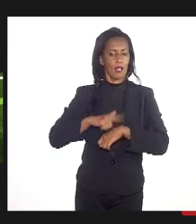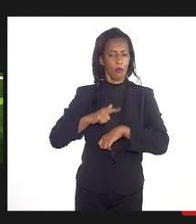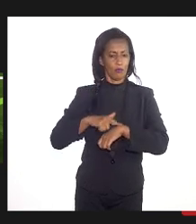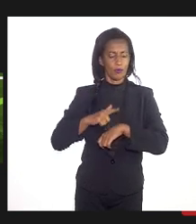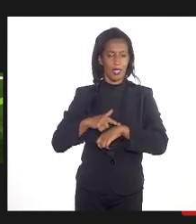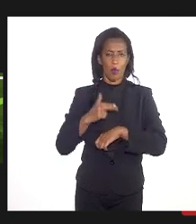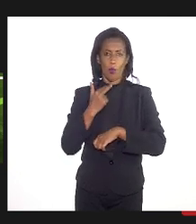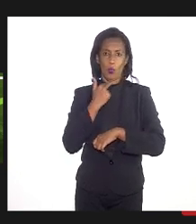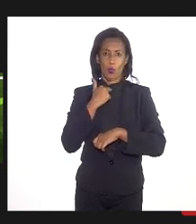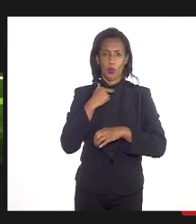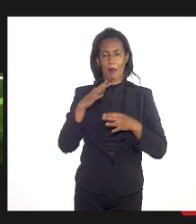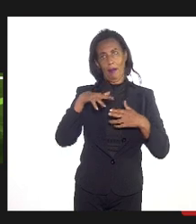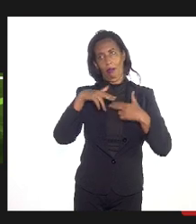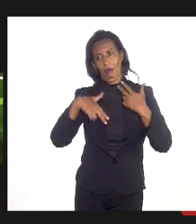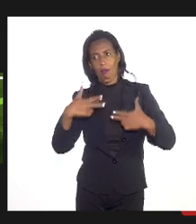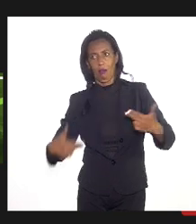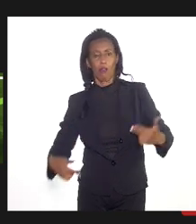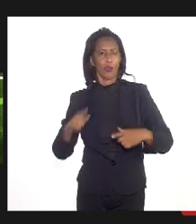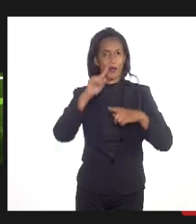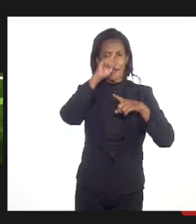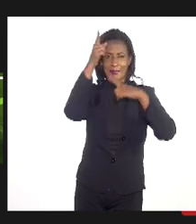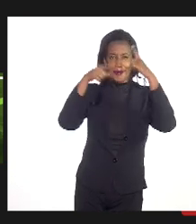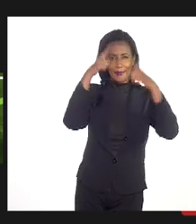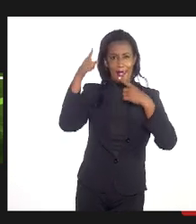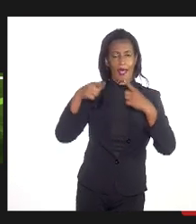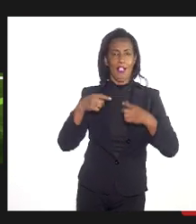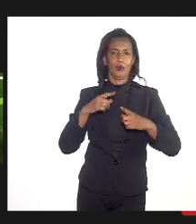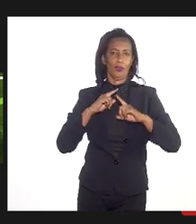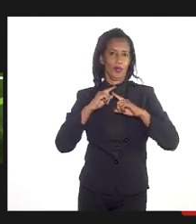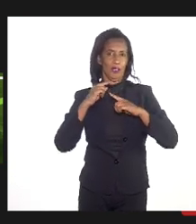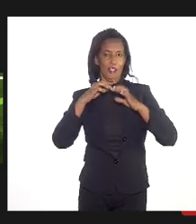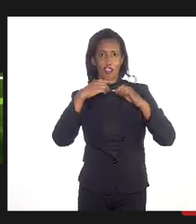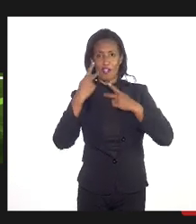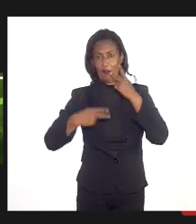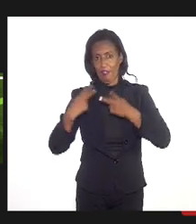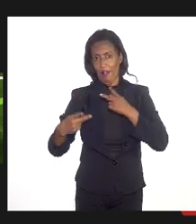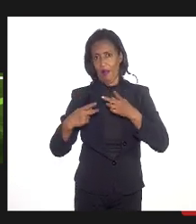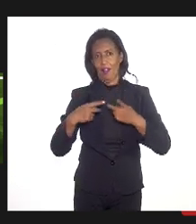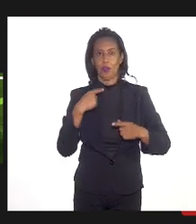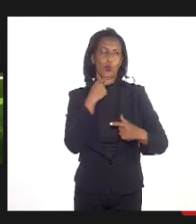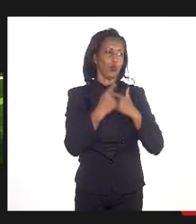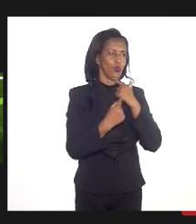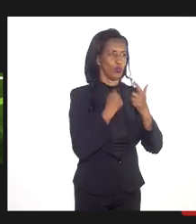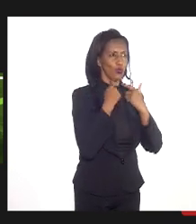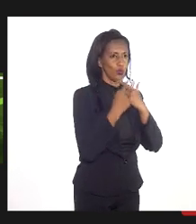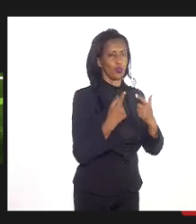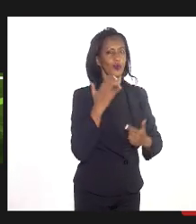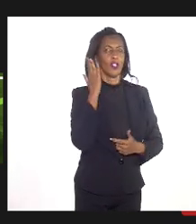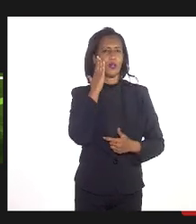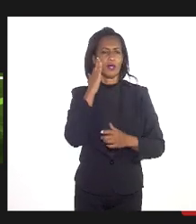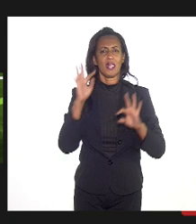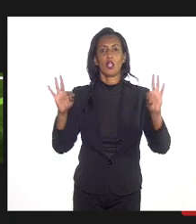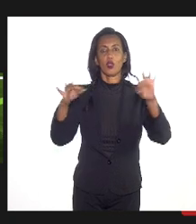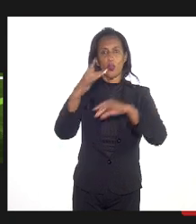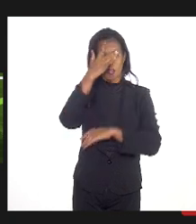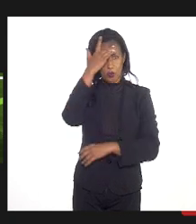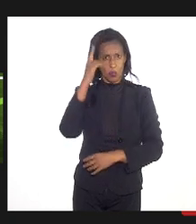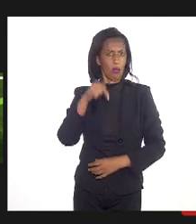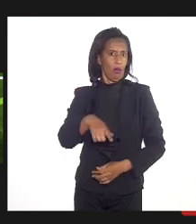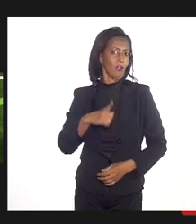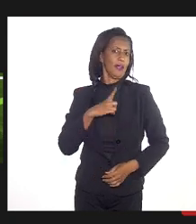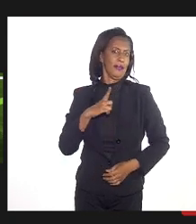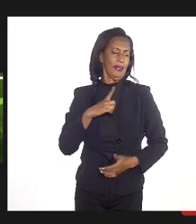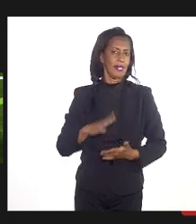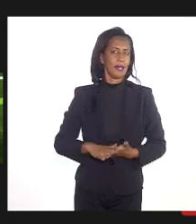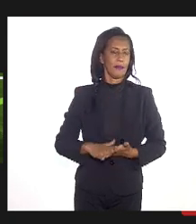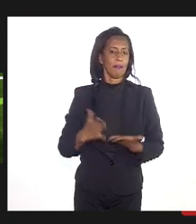dá para a gente desenvolver todas as ideias, todos os questionamentos que eu tenho, que todas as pessoas que estão aqui têm. Então, eu